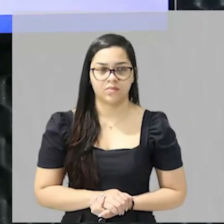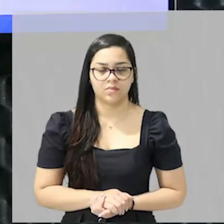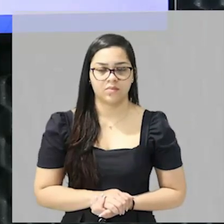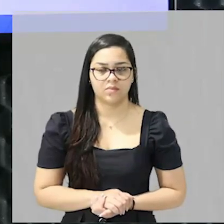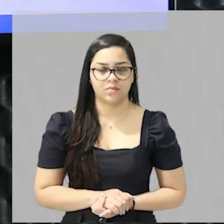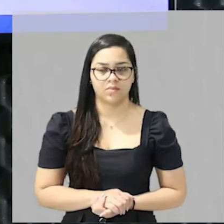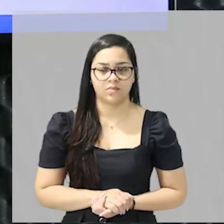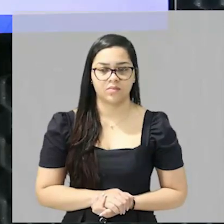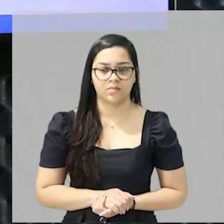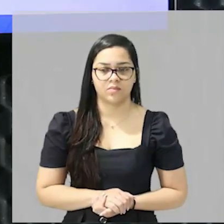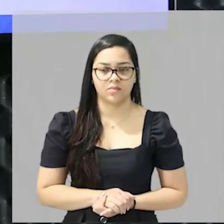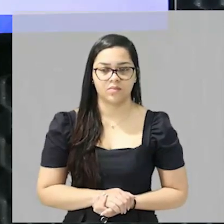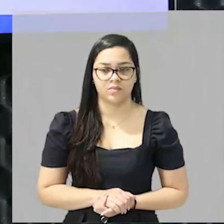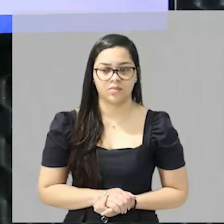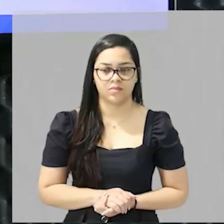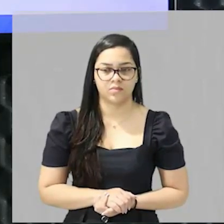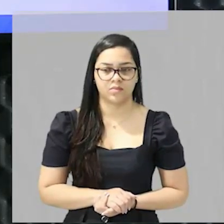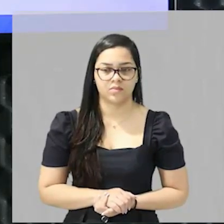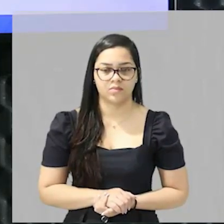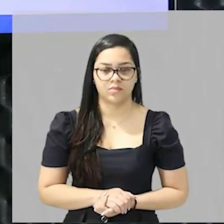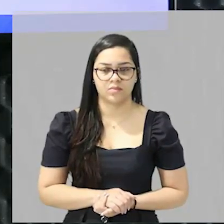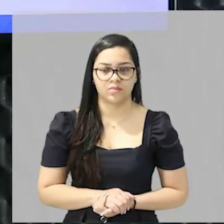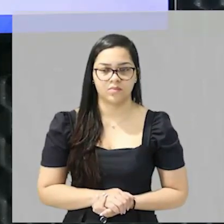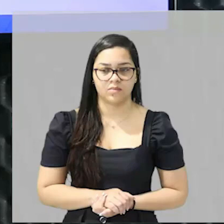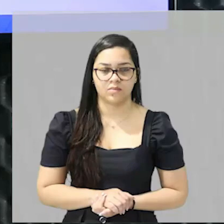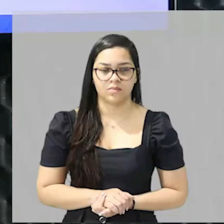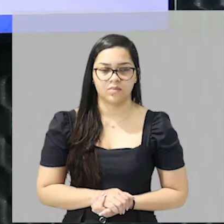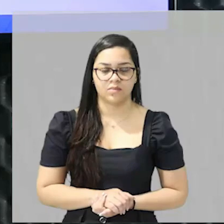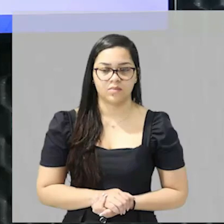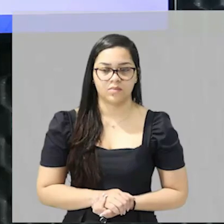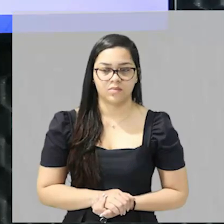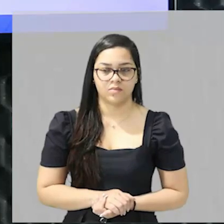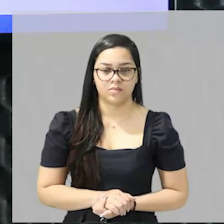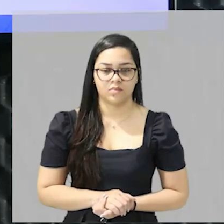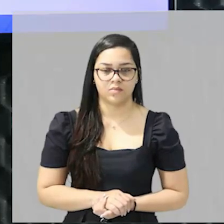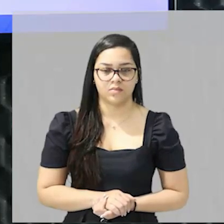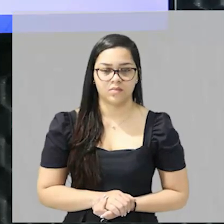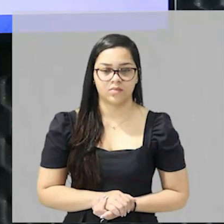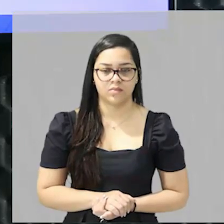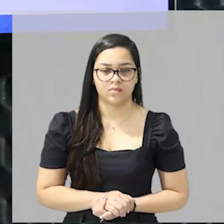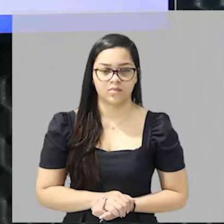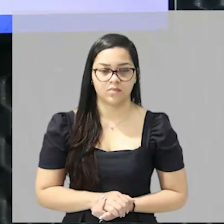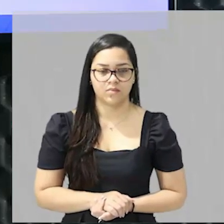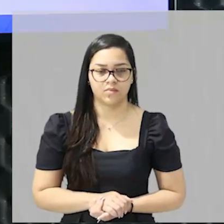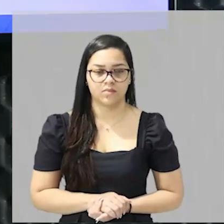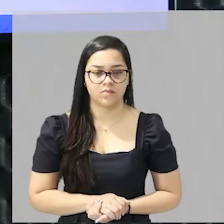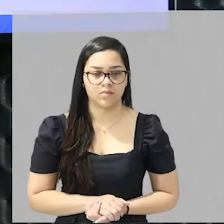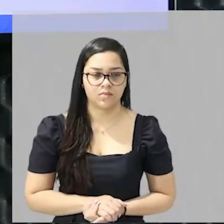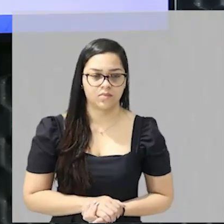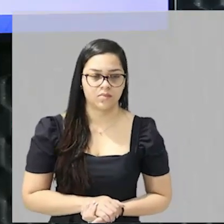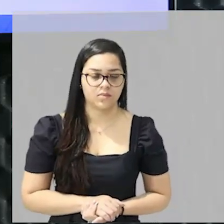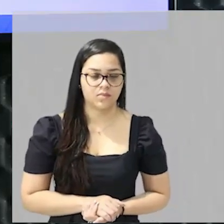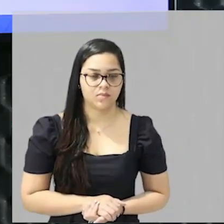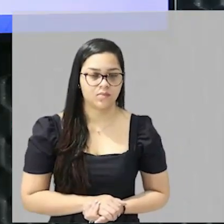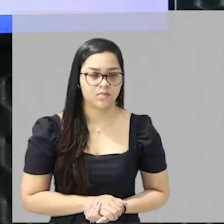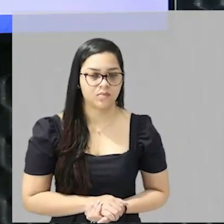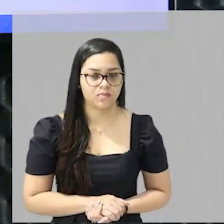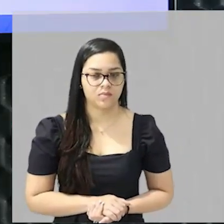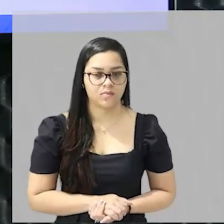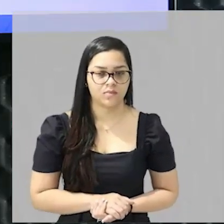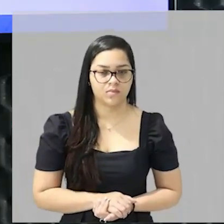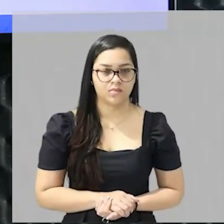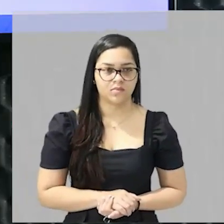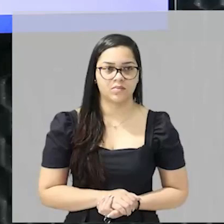é a Ifemelo. O posicionamento da cliente é sustentado por argumentos